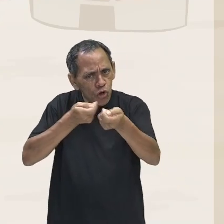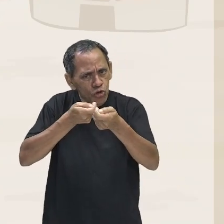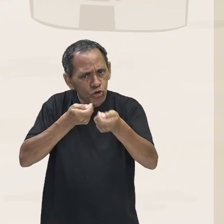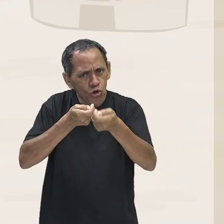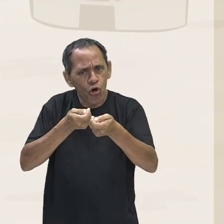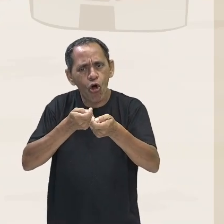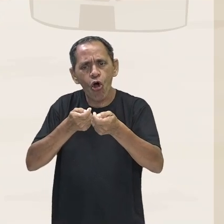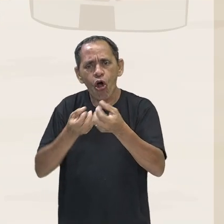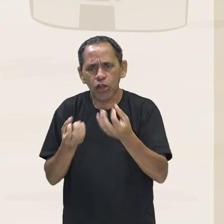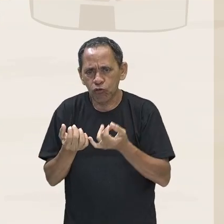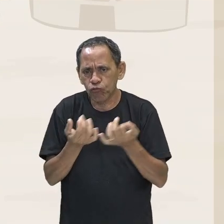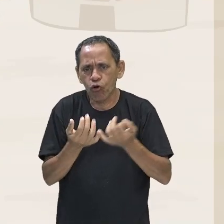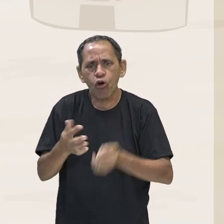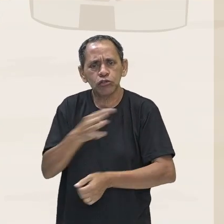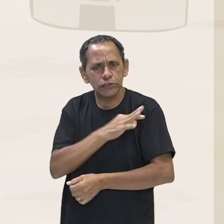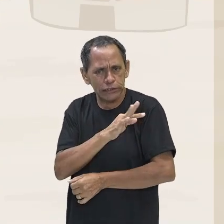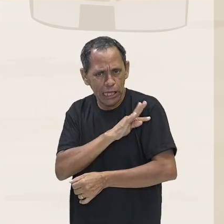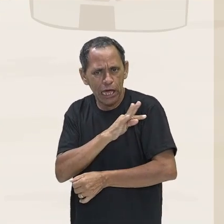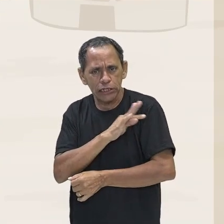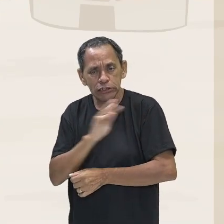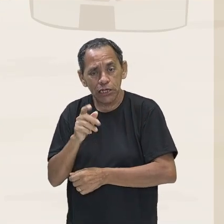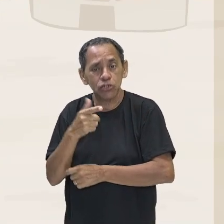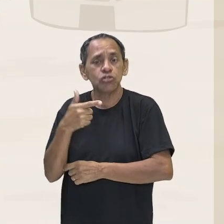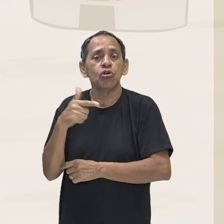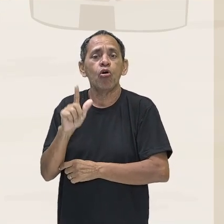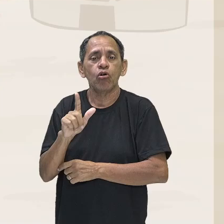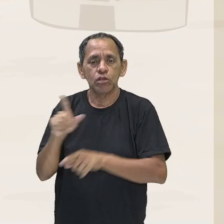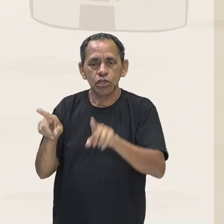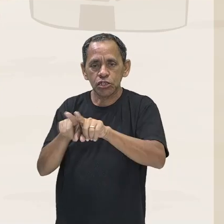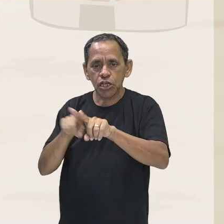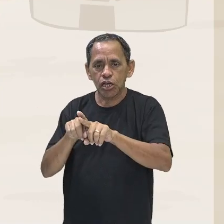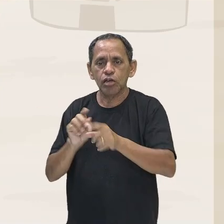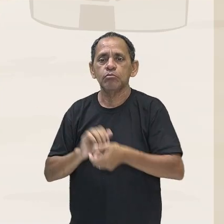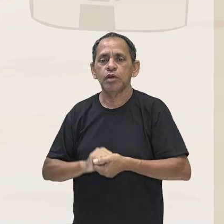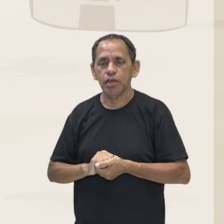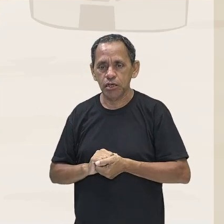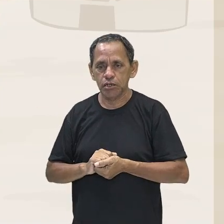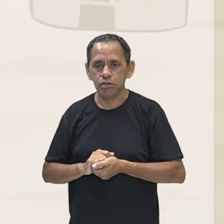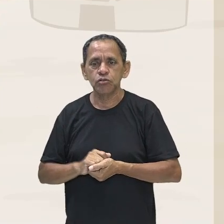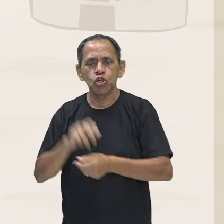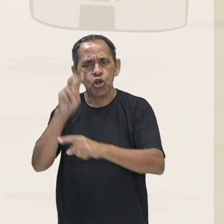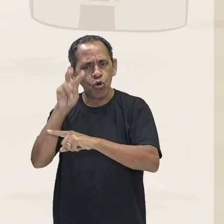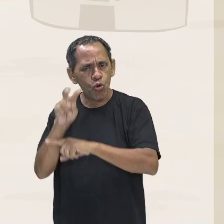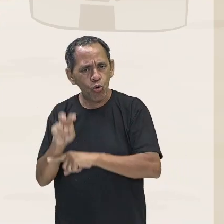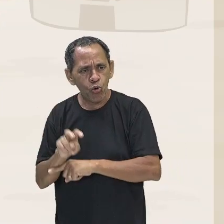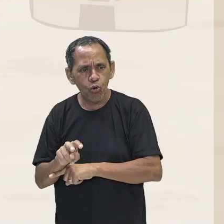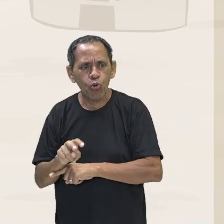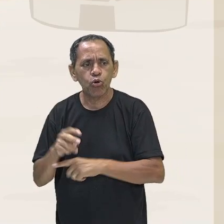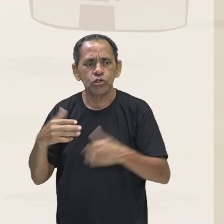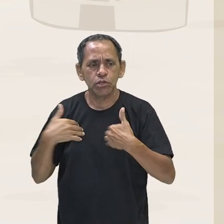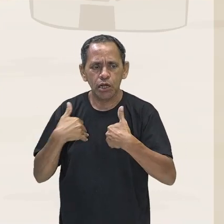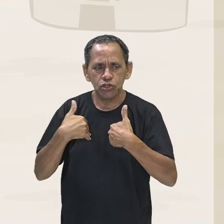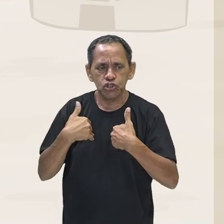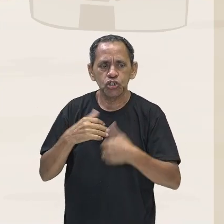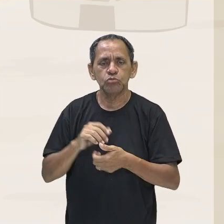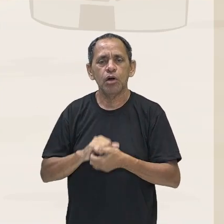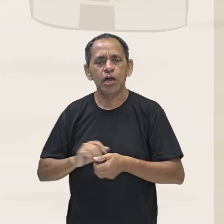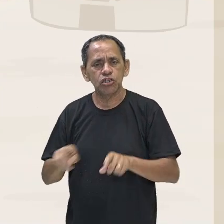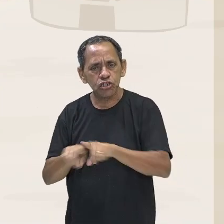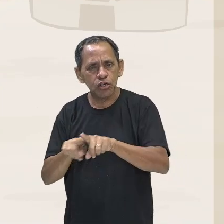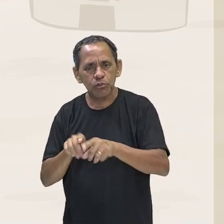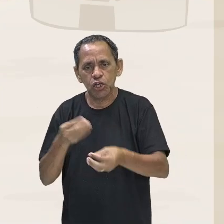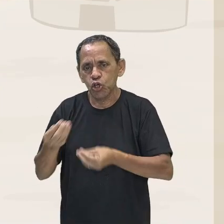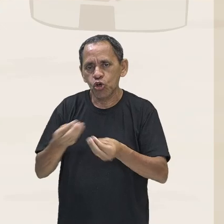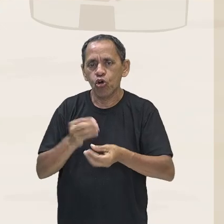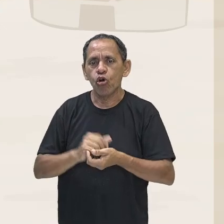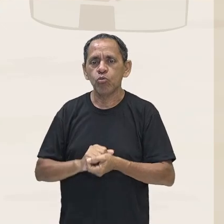outras técnicas, como a técnica de agropastoreira. E a gente vai ver que acontece ali, não de um dia